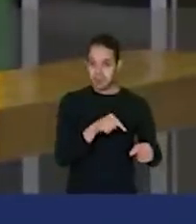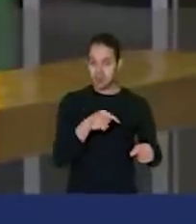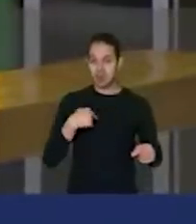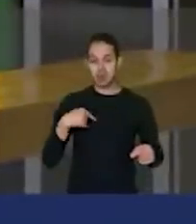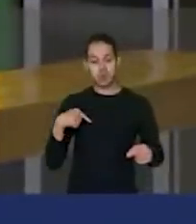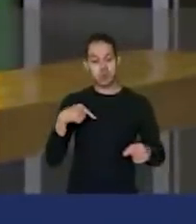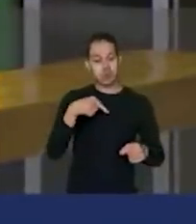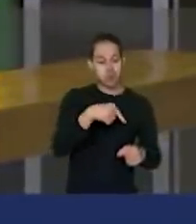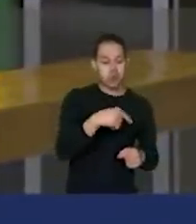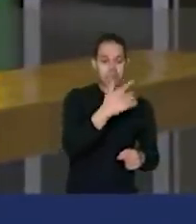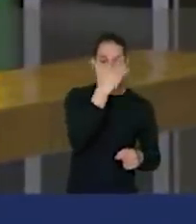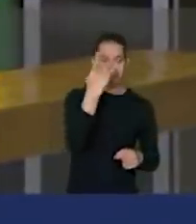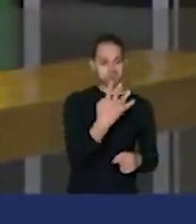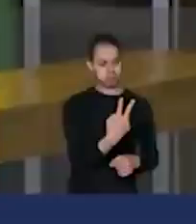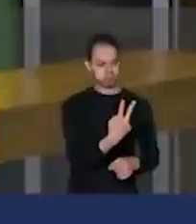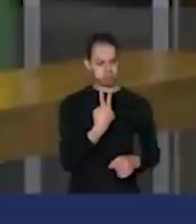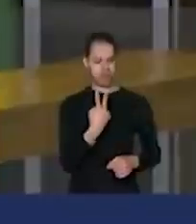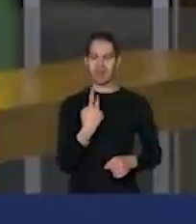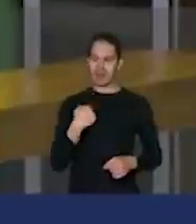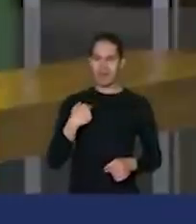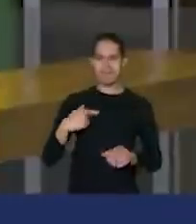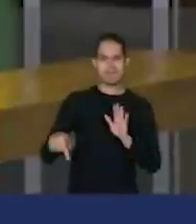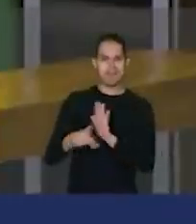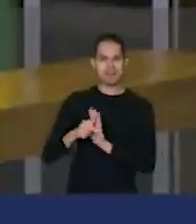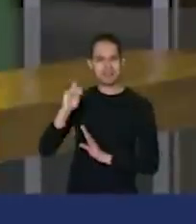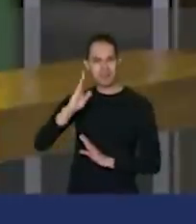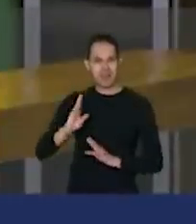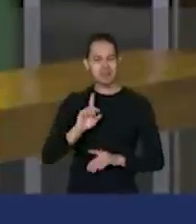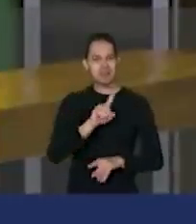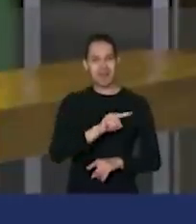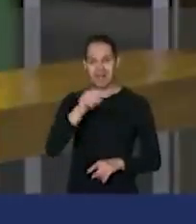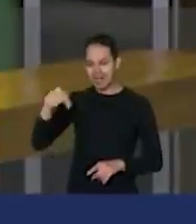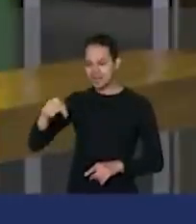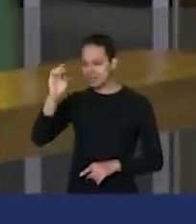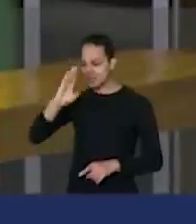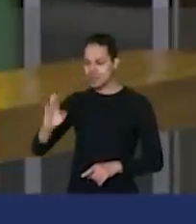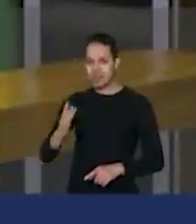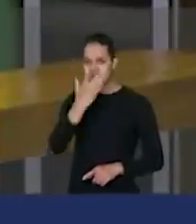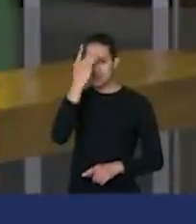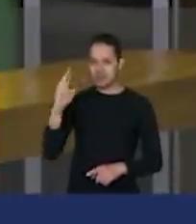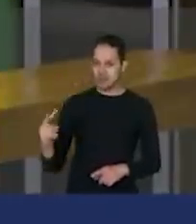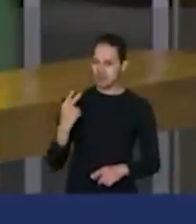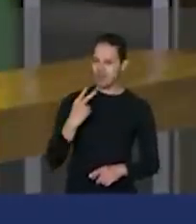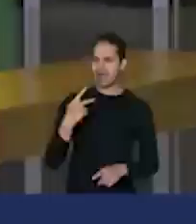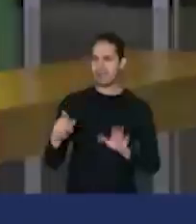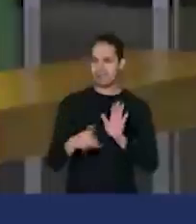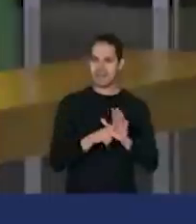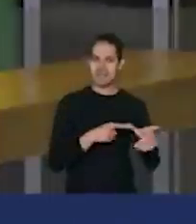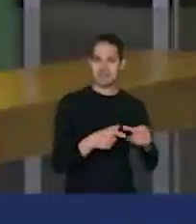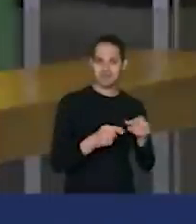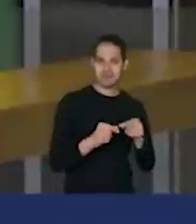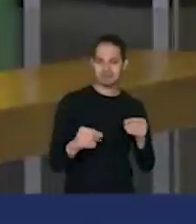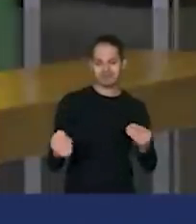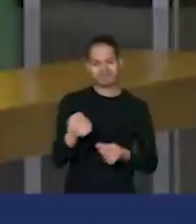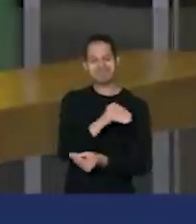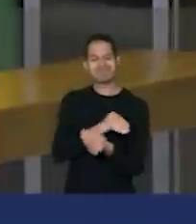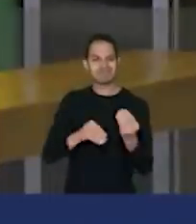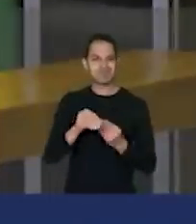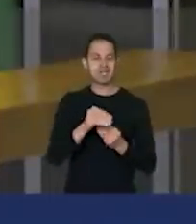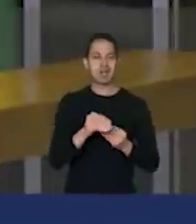brasileiro e no no Brasil sou japonês mas eu acho que depois de tantos homens